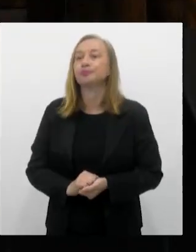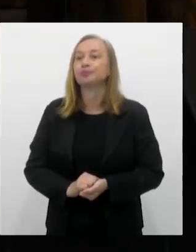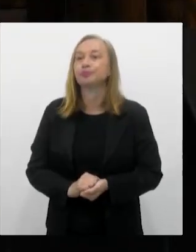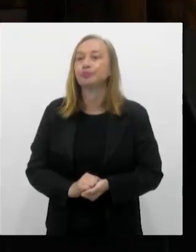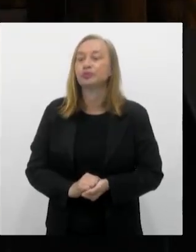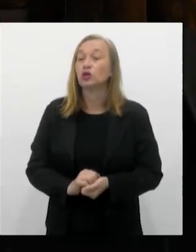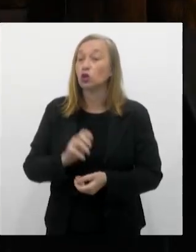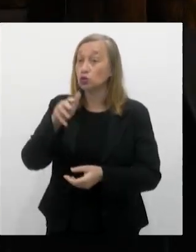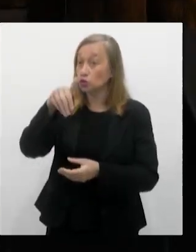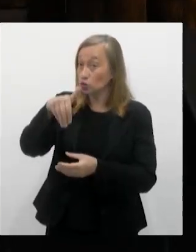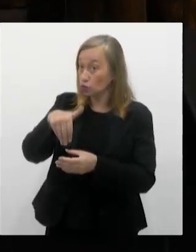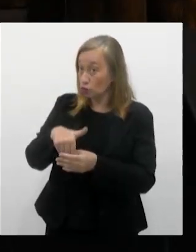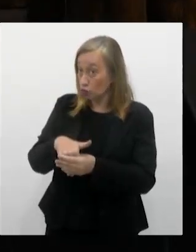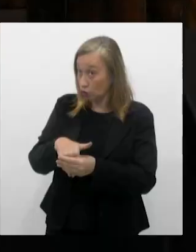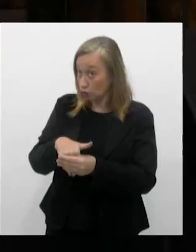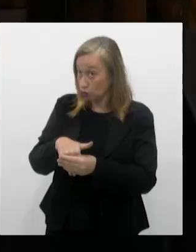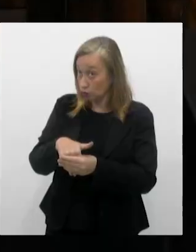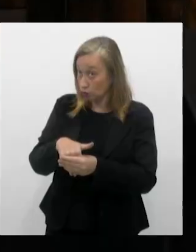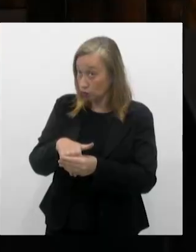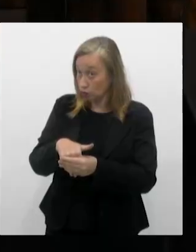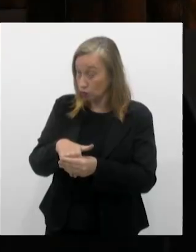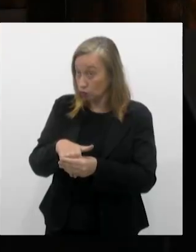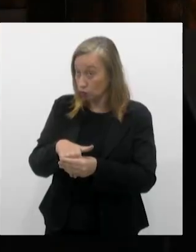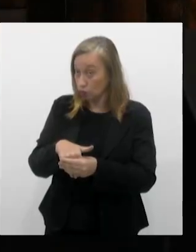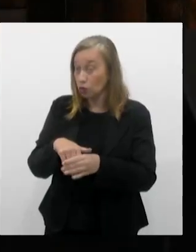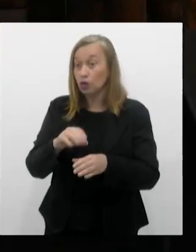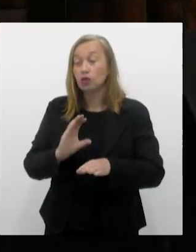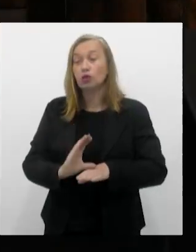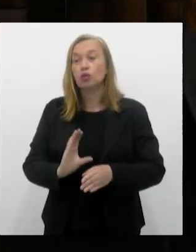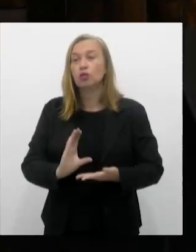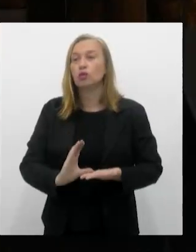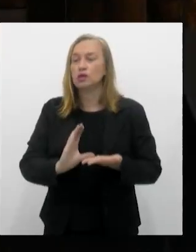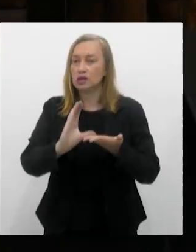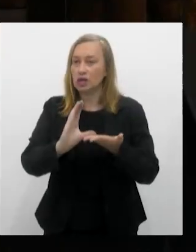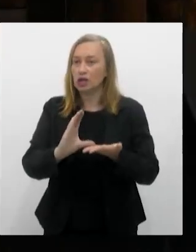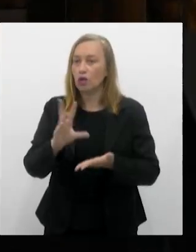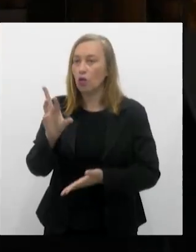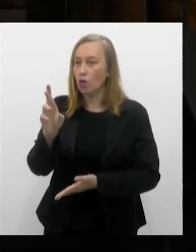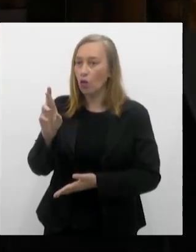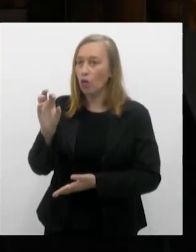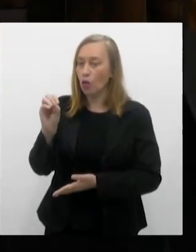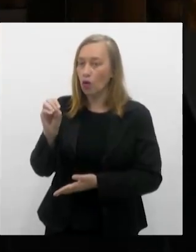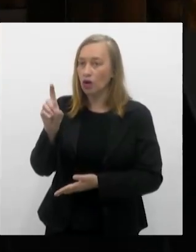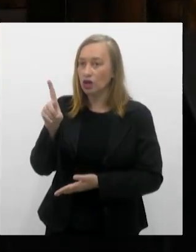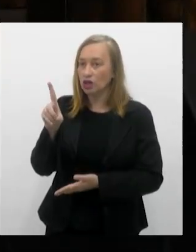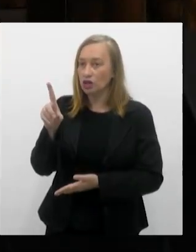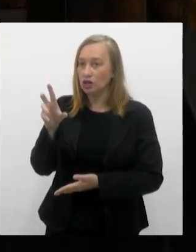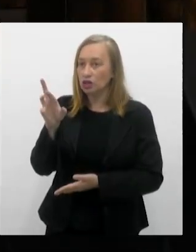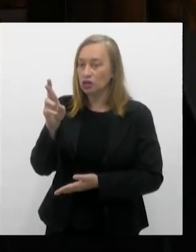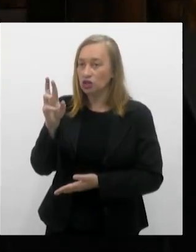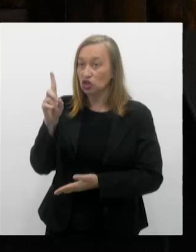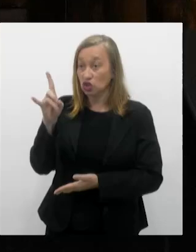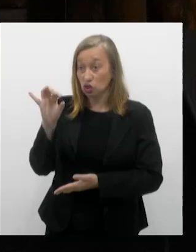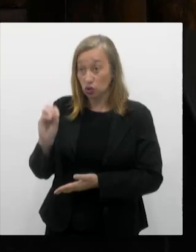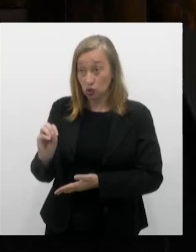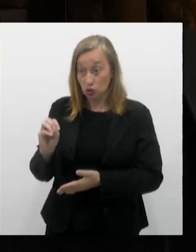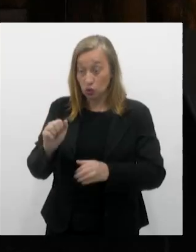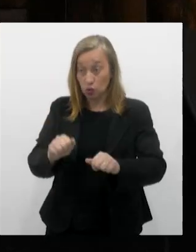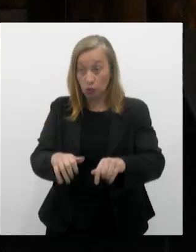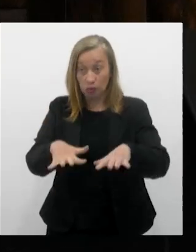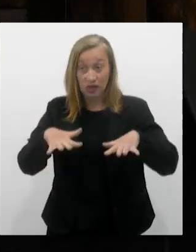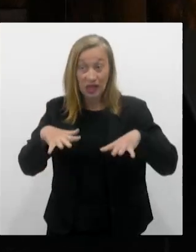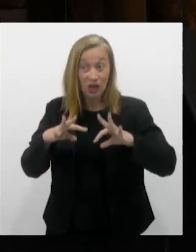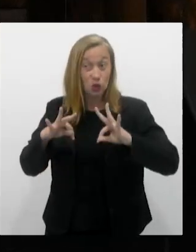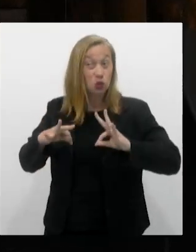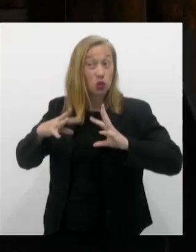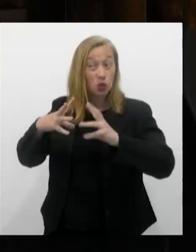através do voto do conselheiro Rodrigo Melo, acatado pelo plenário na sua